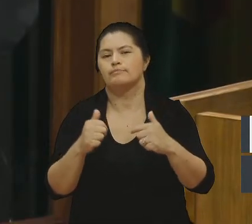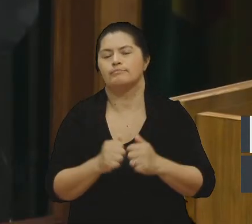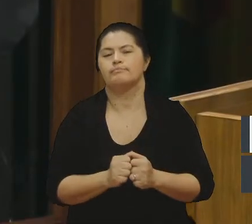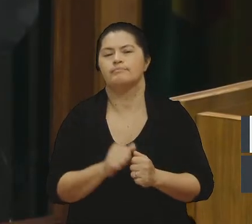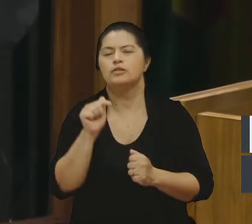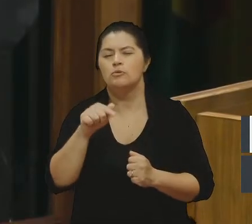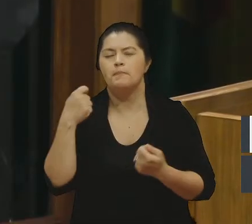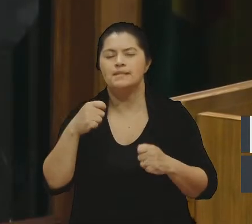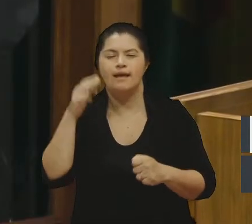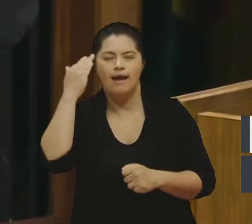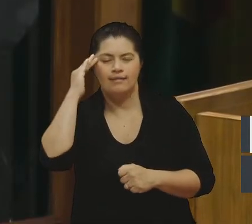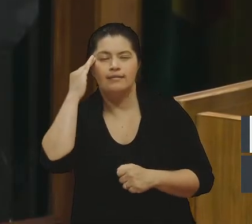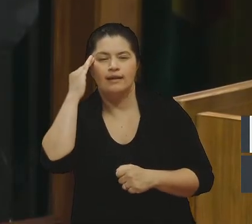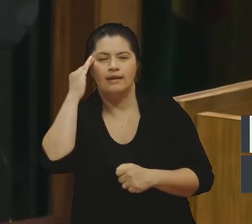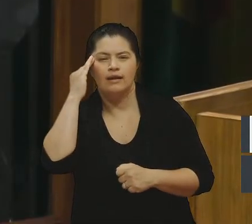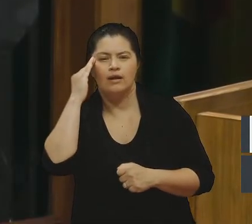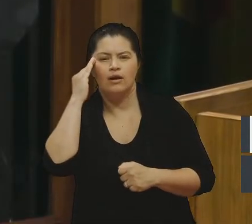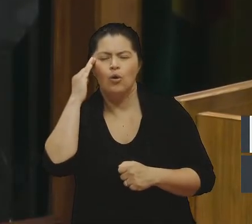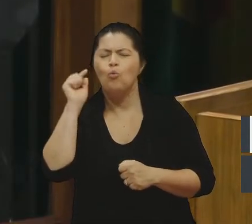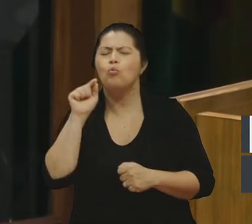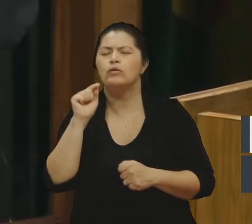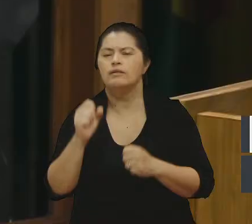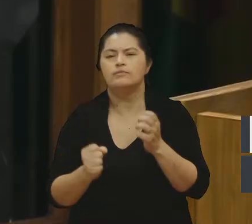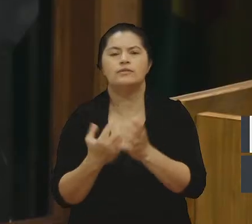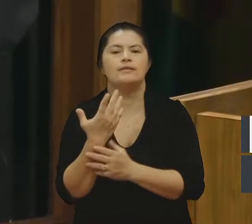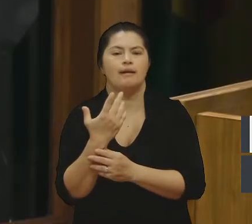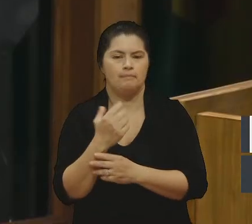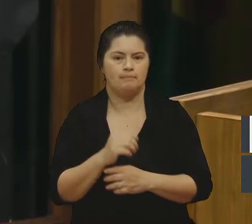que você gera. E pode passar?